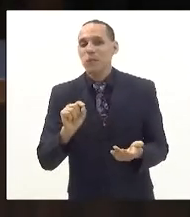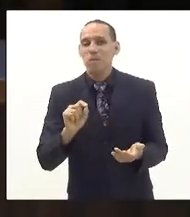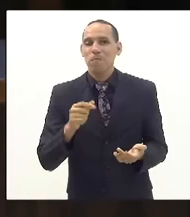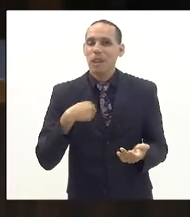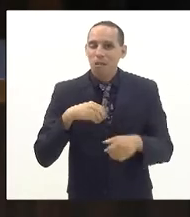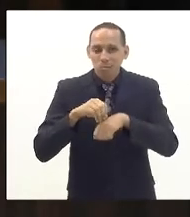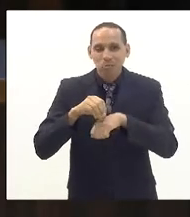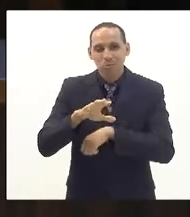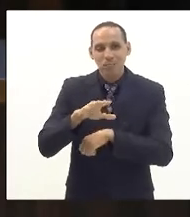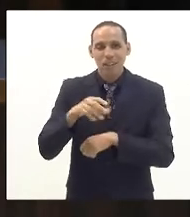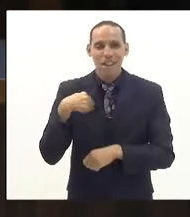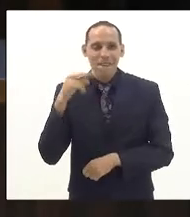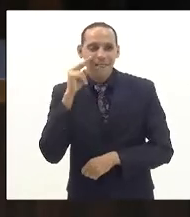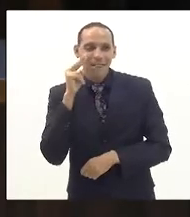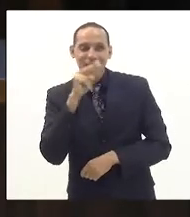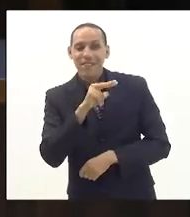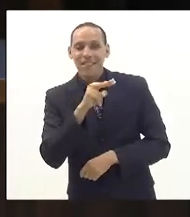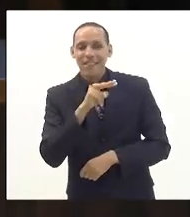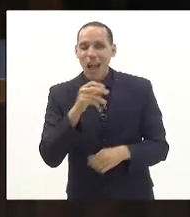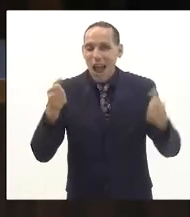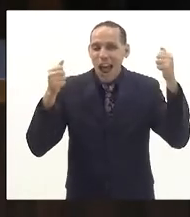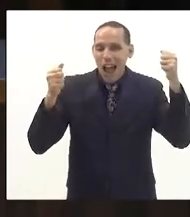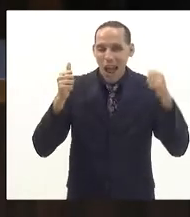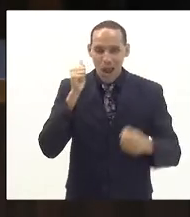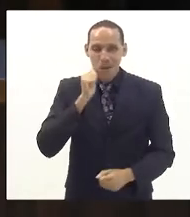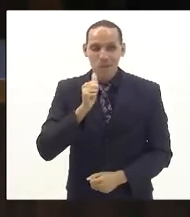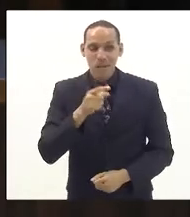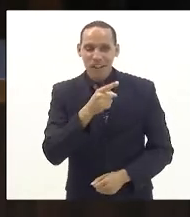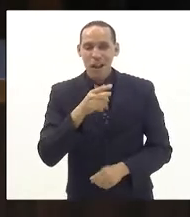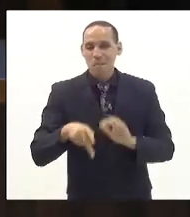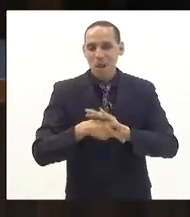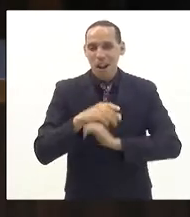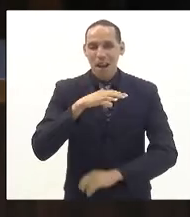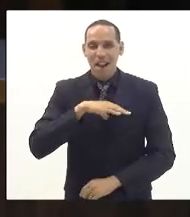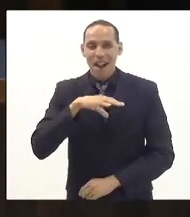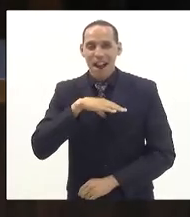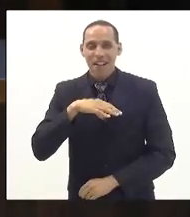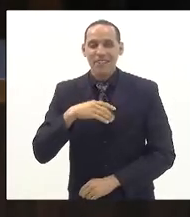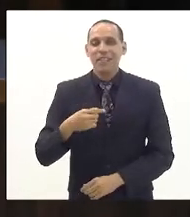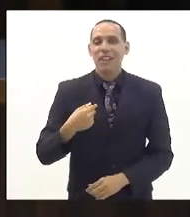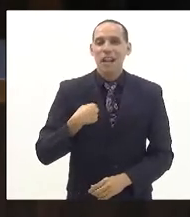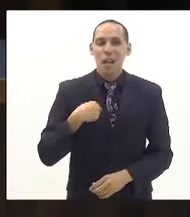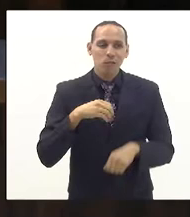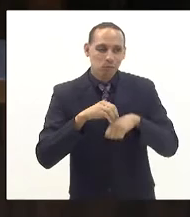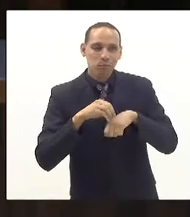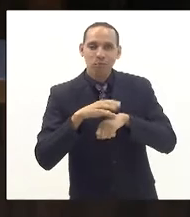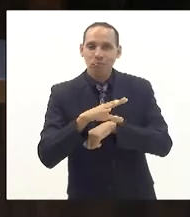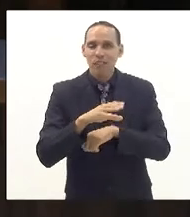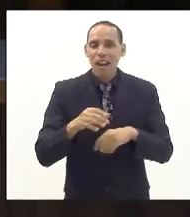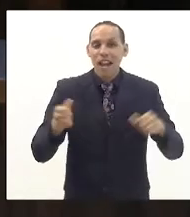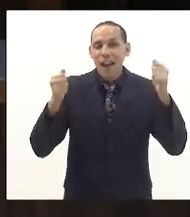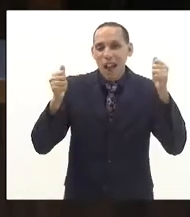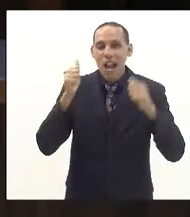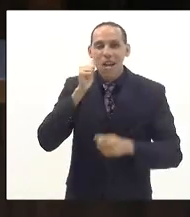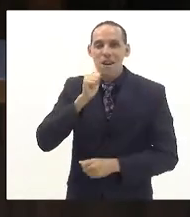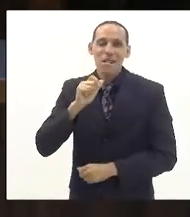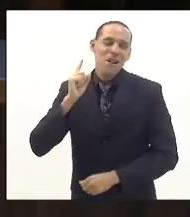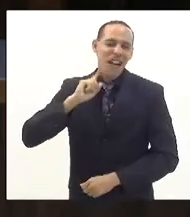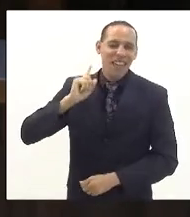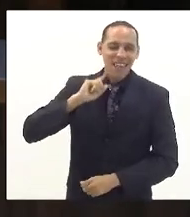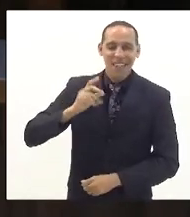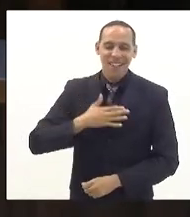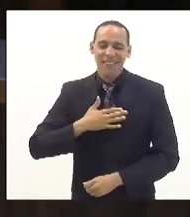um recado, estou vendo a torcida feminina aí, vascaína, quero deixar um recado para a minha torcida feminina